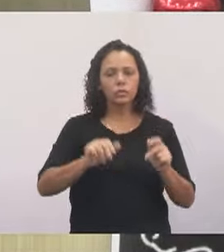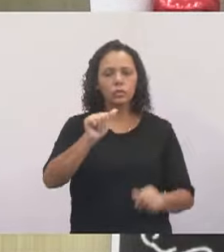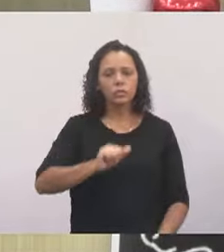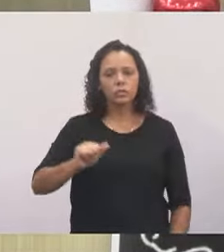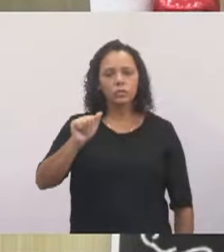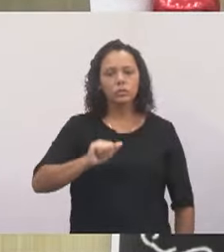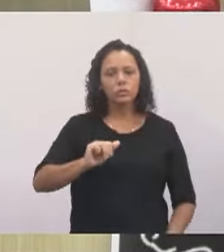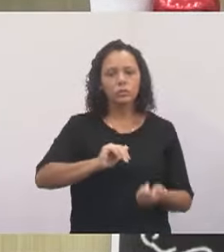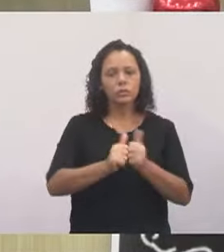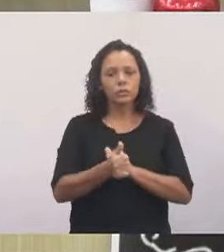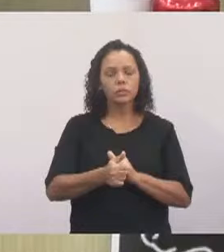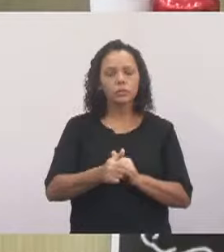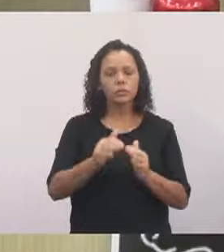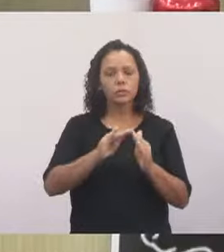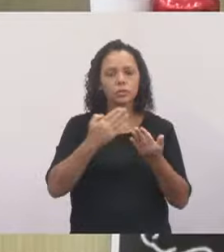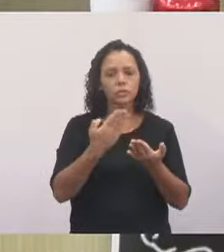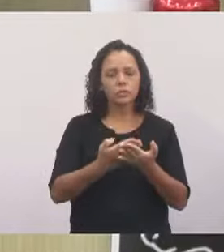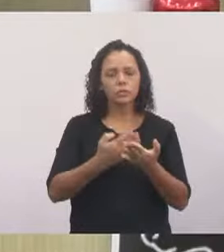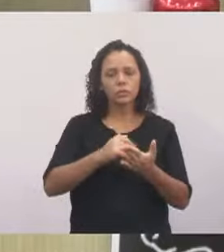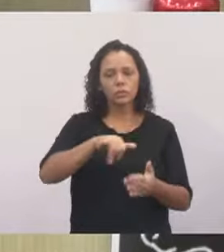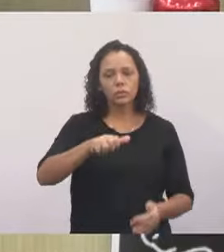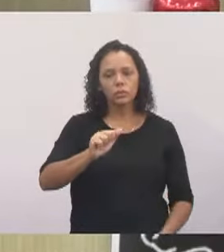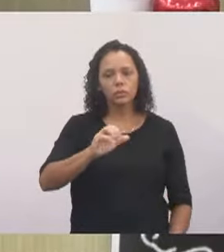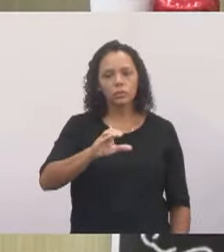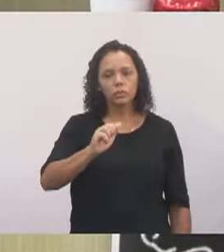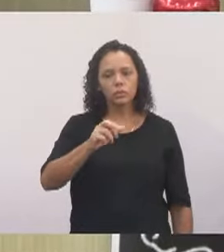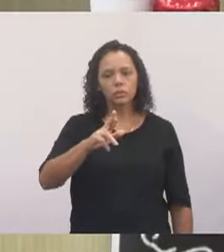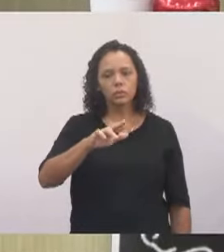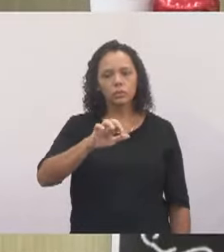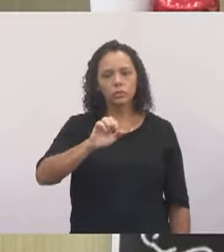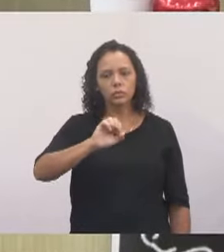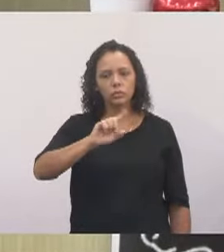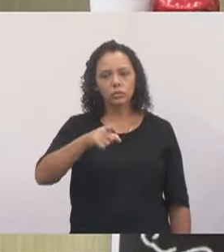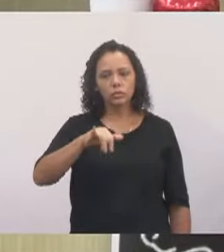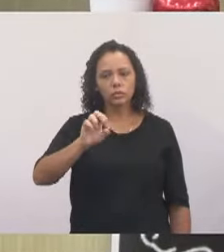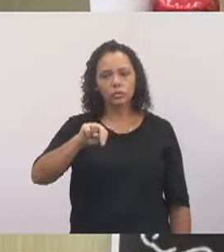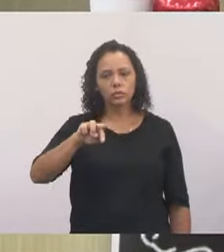Associação Esportiva Escolinha Jacarezinho. Autoria, vereador Dude.